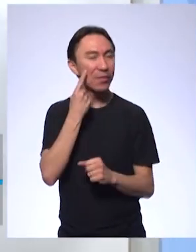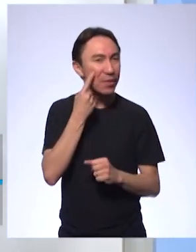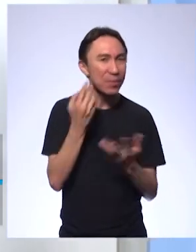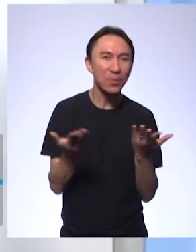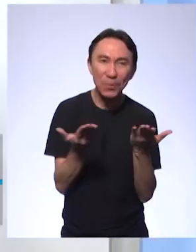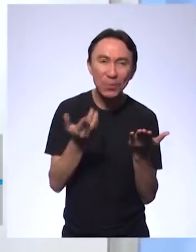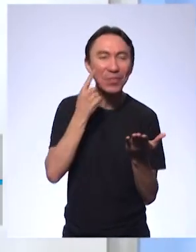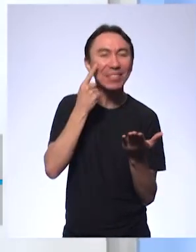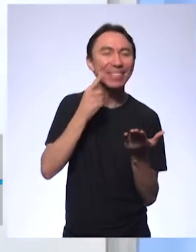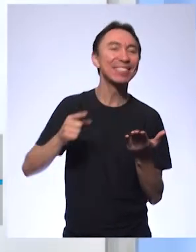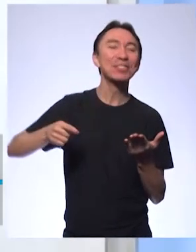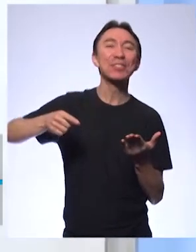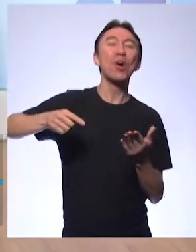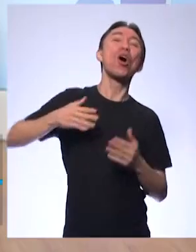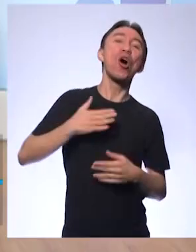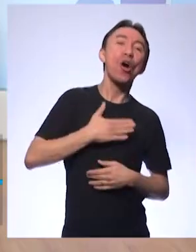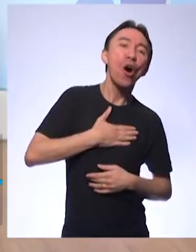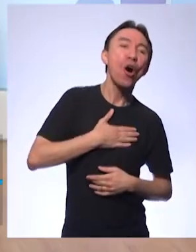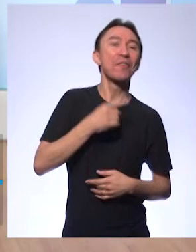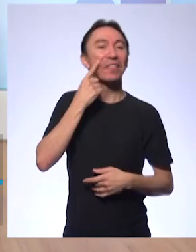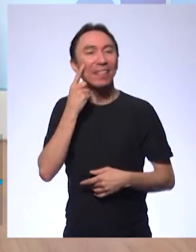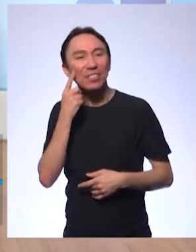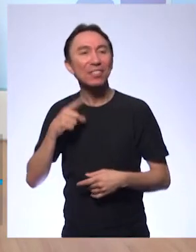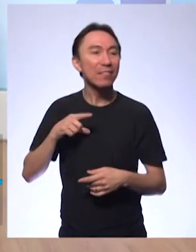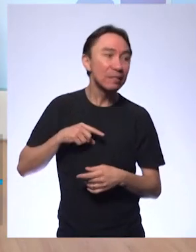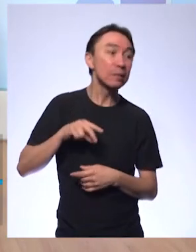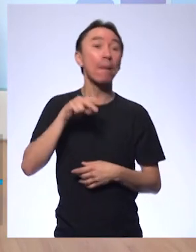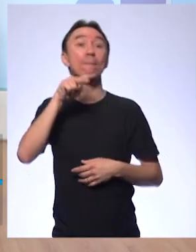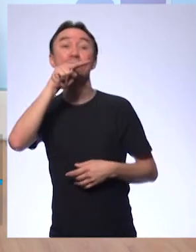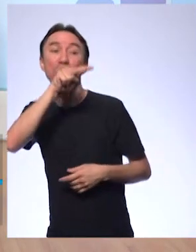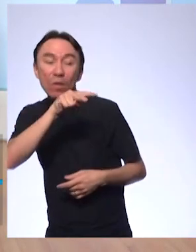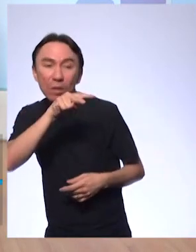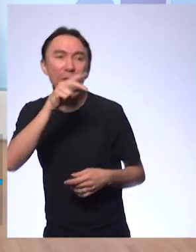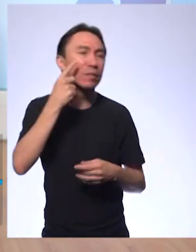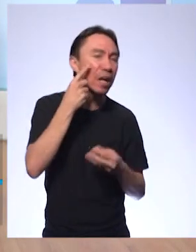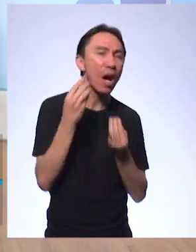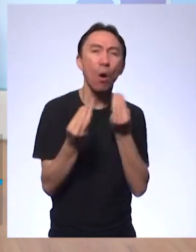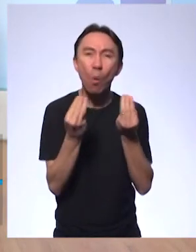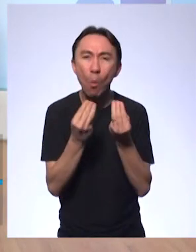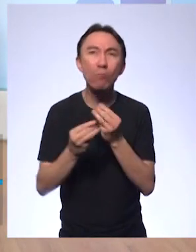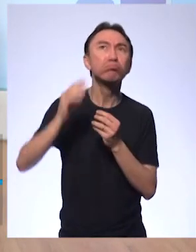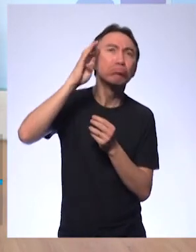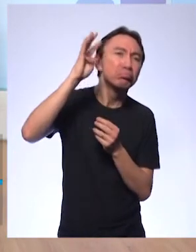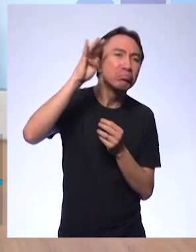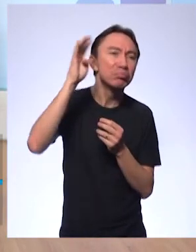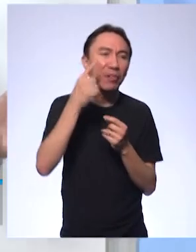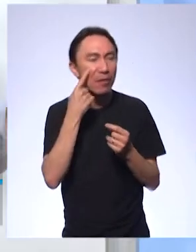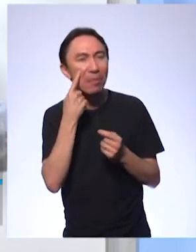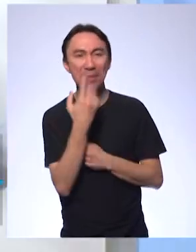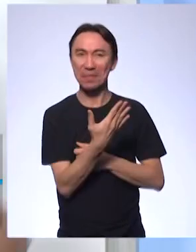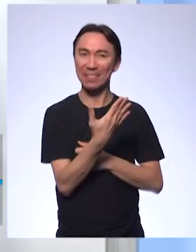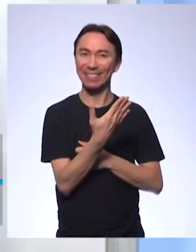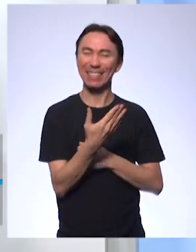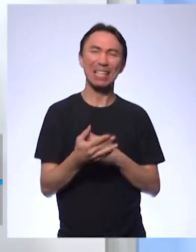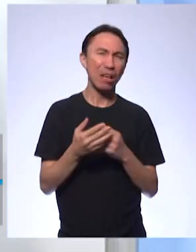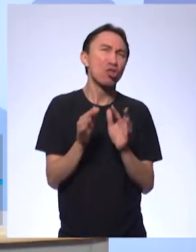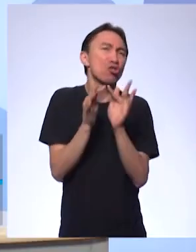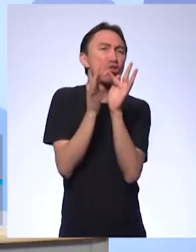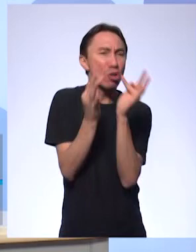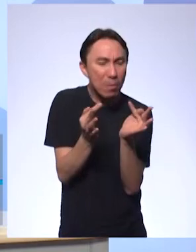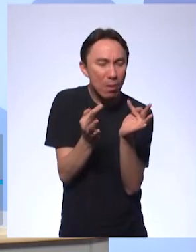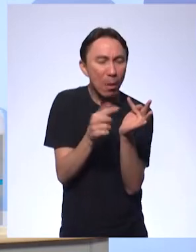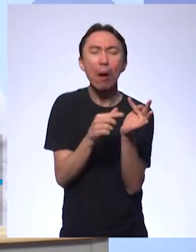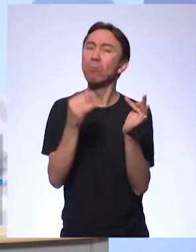gosta, eu e o Joel, que é da gente fazer observações, né, professor? Sim. Formular algumas hipóteses, mesmo que sejam simples, elas são importantes, não é, professor?